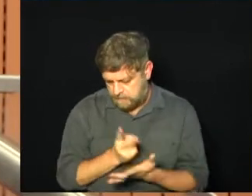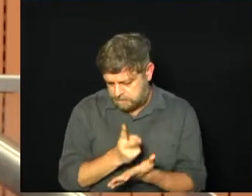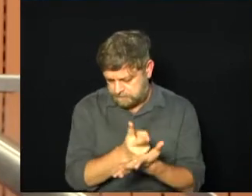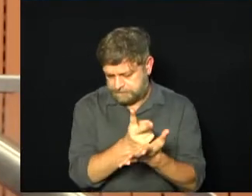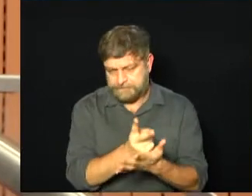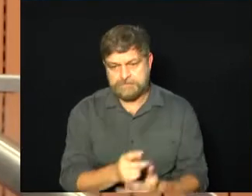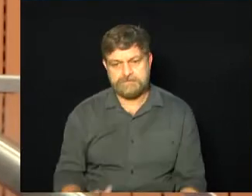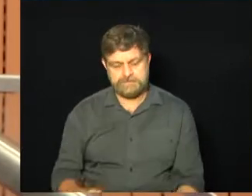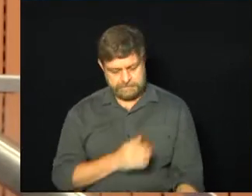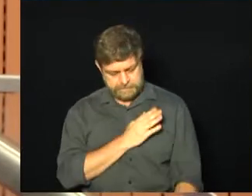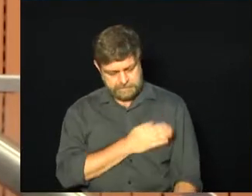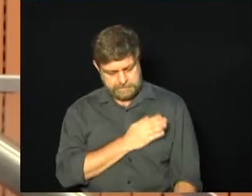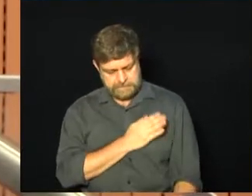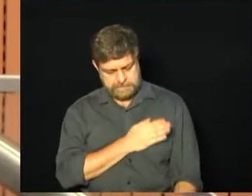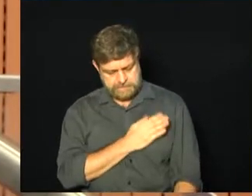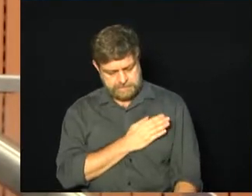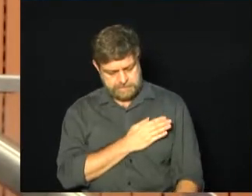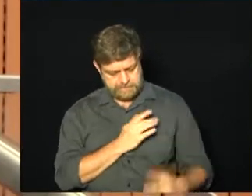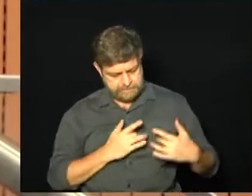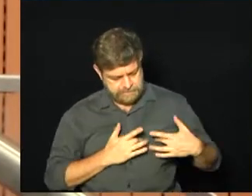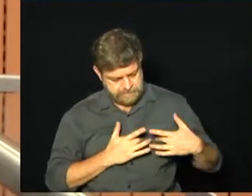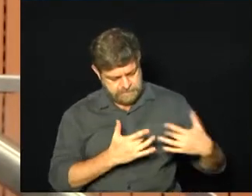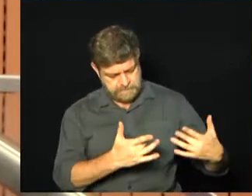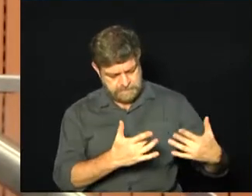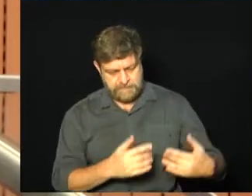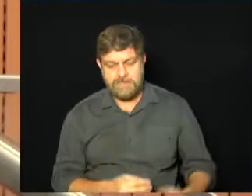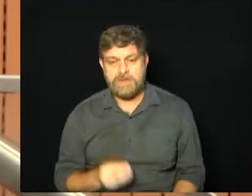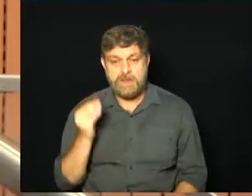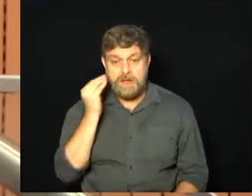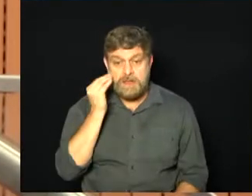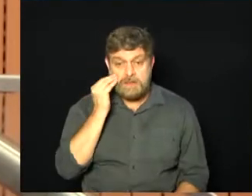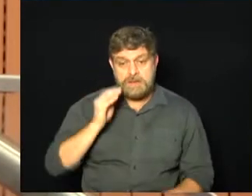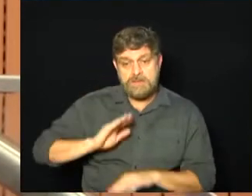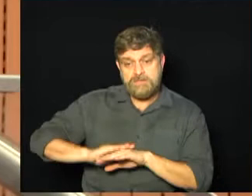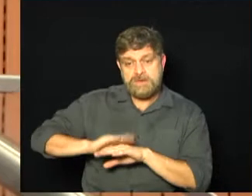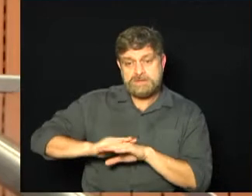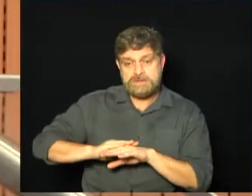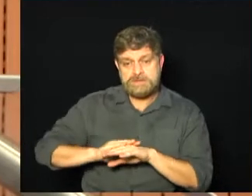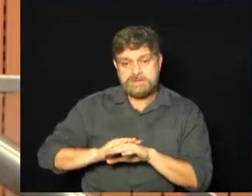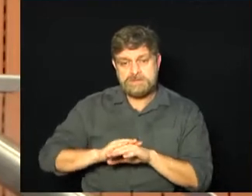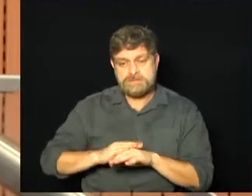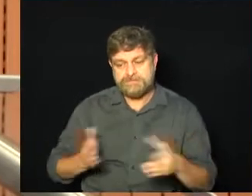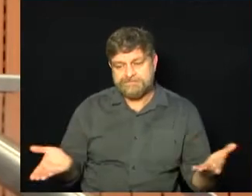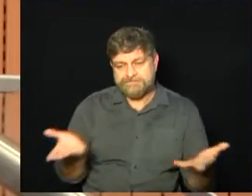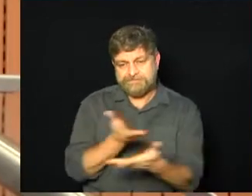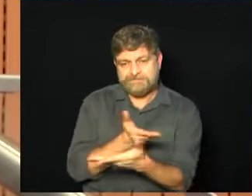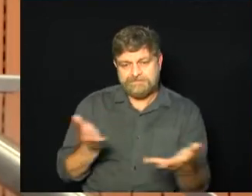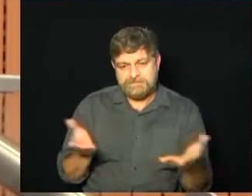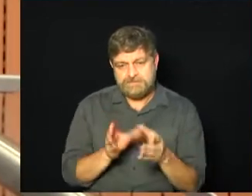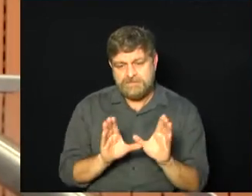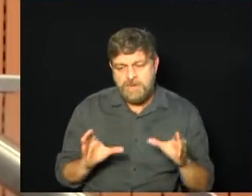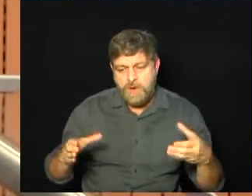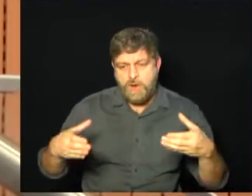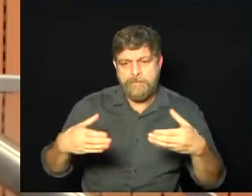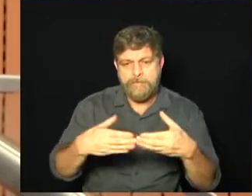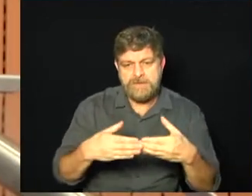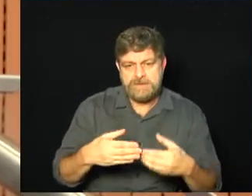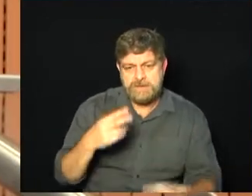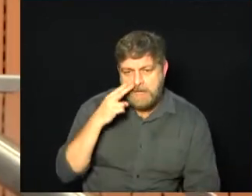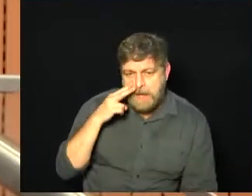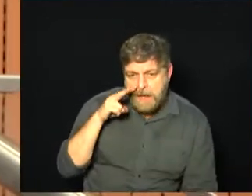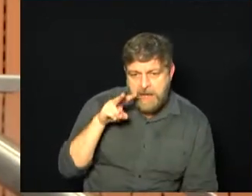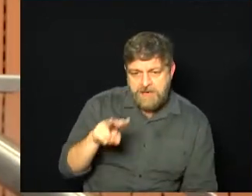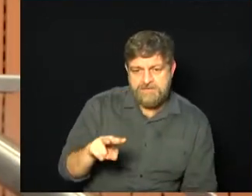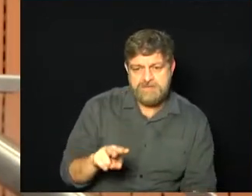de coração, tentando fazer com que... É uma comunidade, eu vejo a Lenita ali, pouca gente